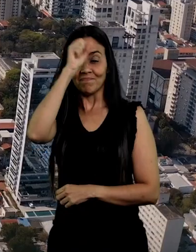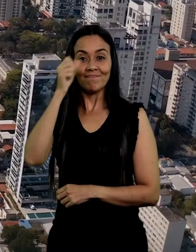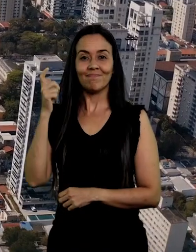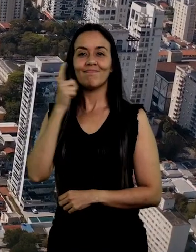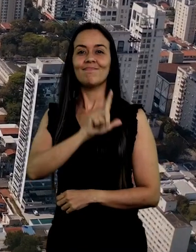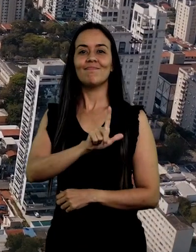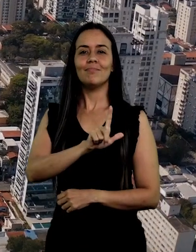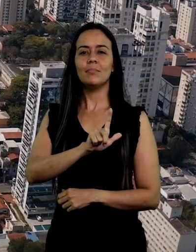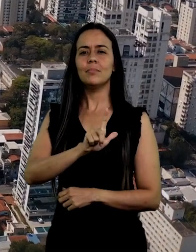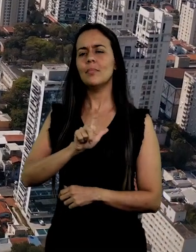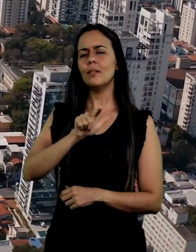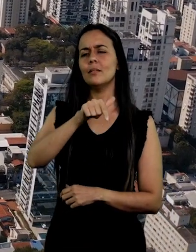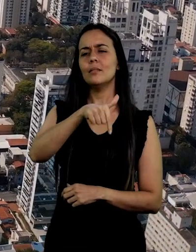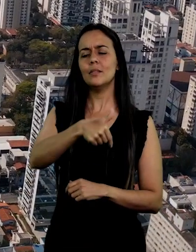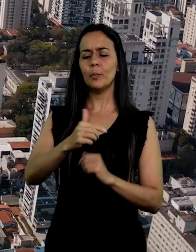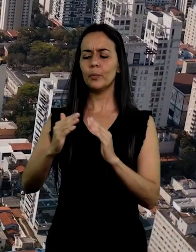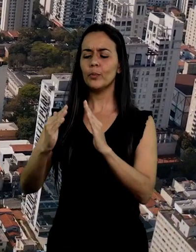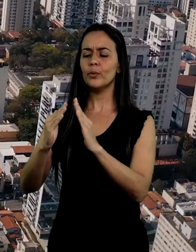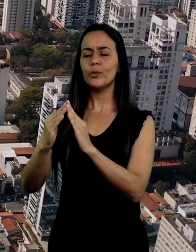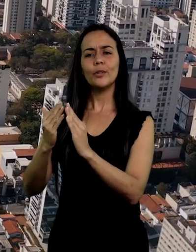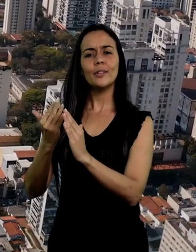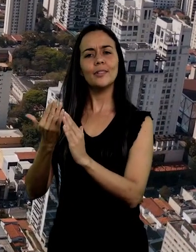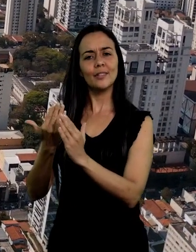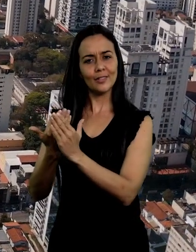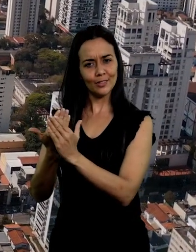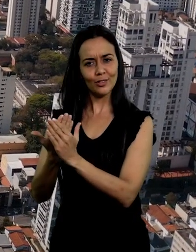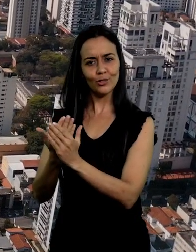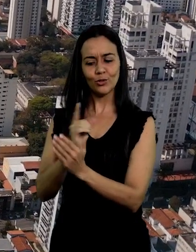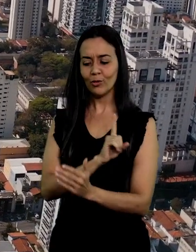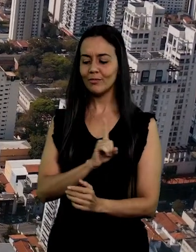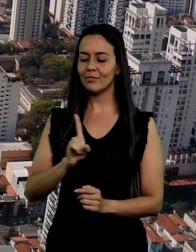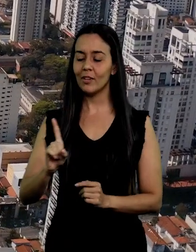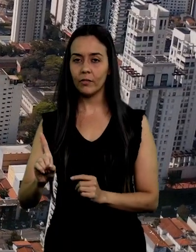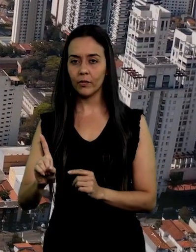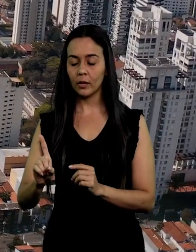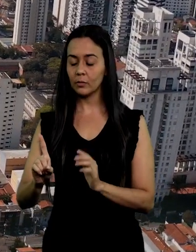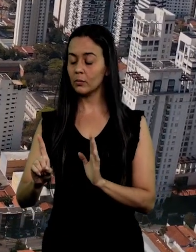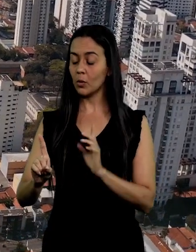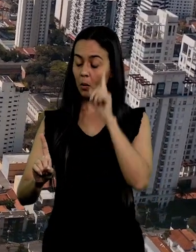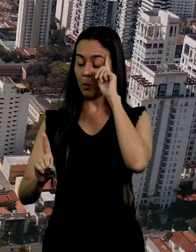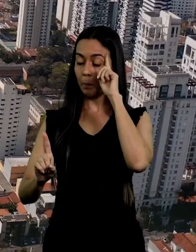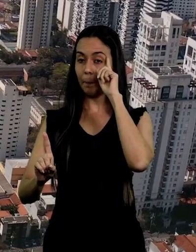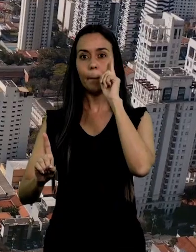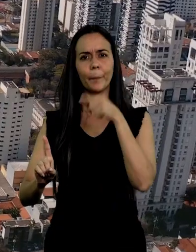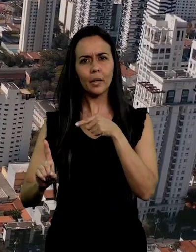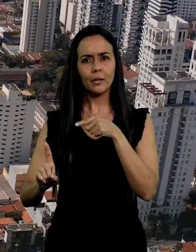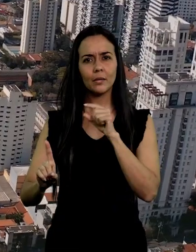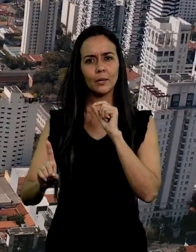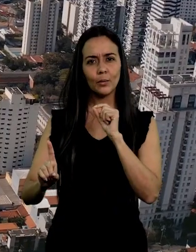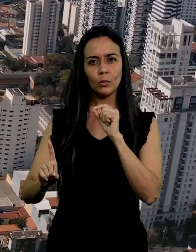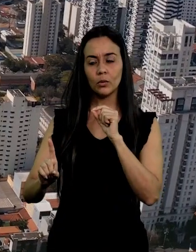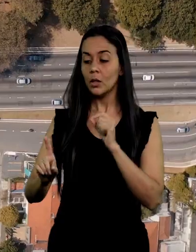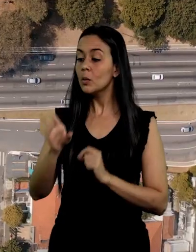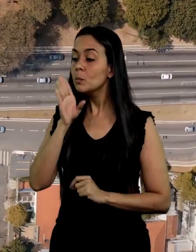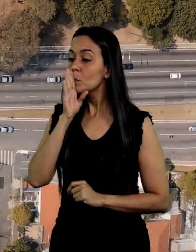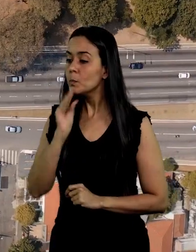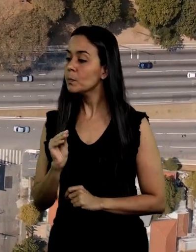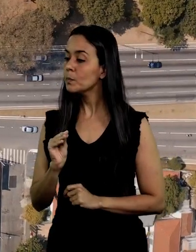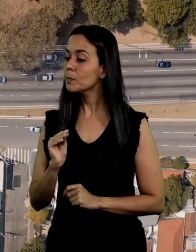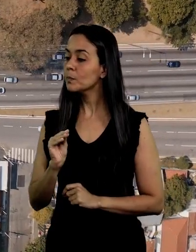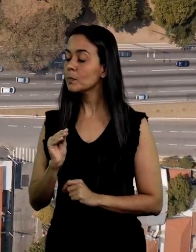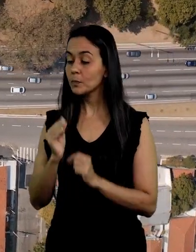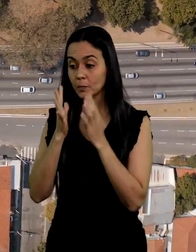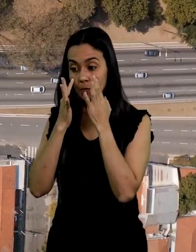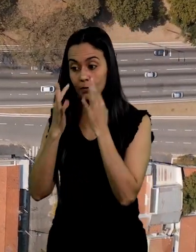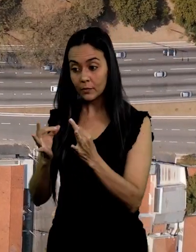mais, quando ela vai para a escola diz, agora você fica quieto e presta atenção em uma única coisa.